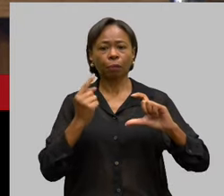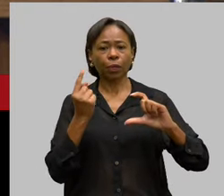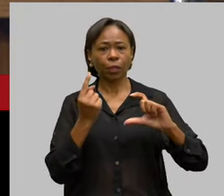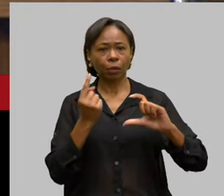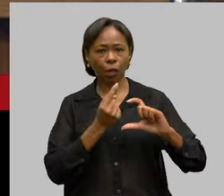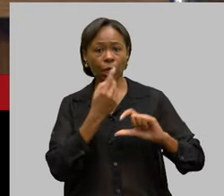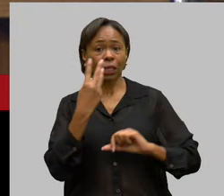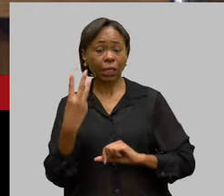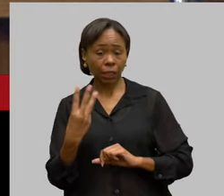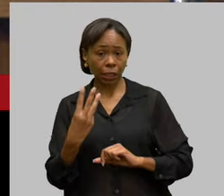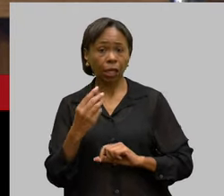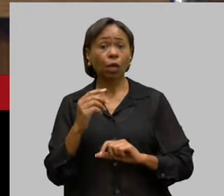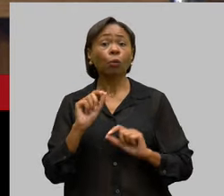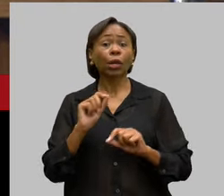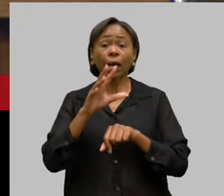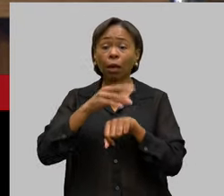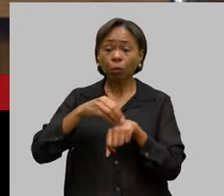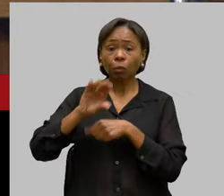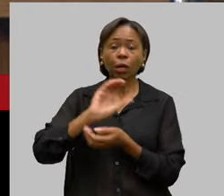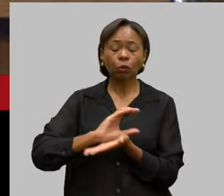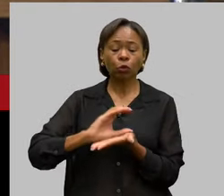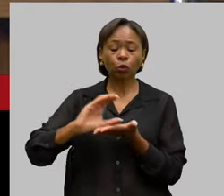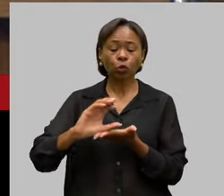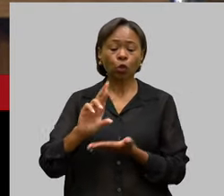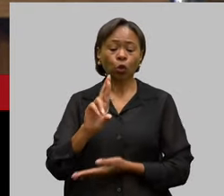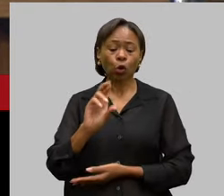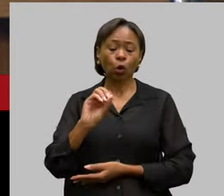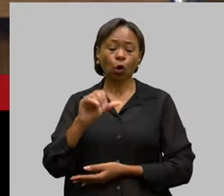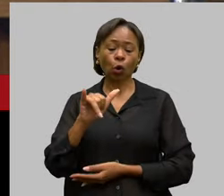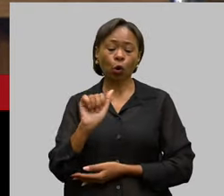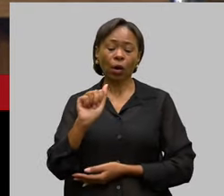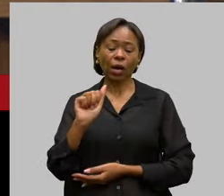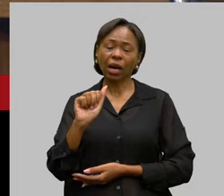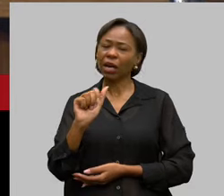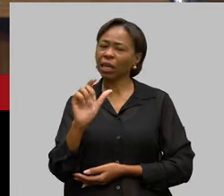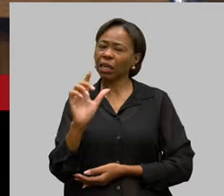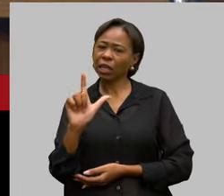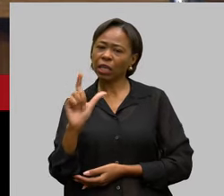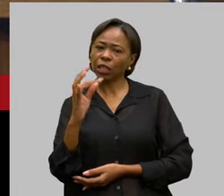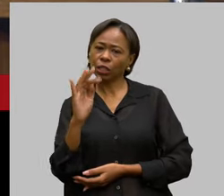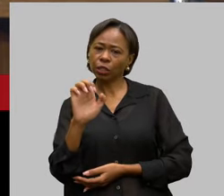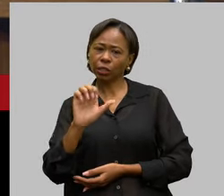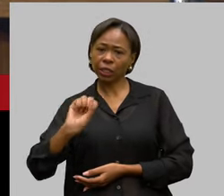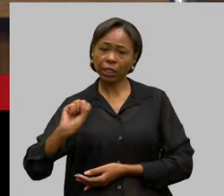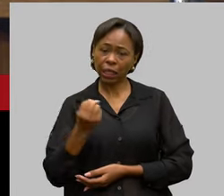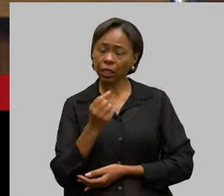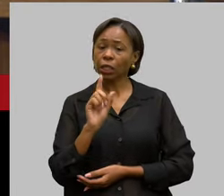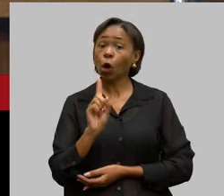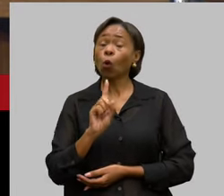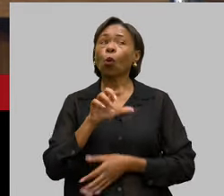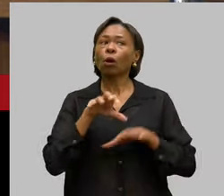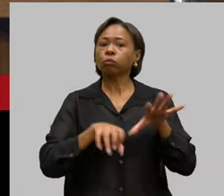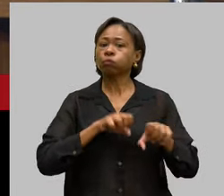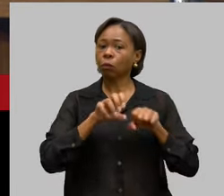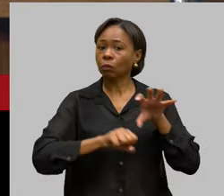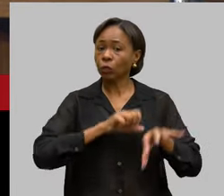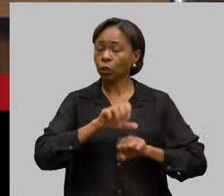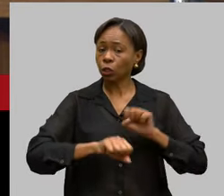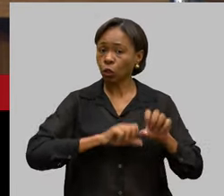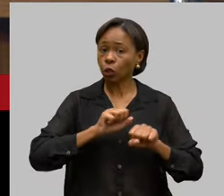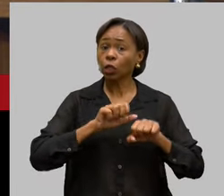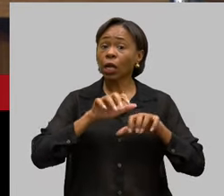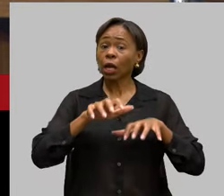destine recursos dos royalties ou melhor da exploração dos recursos naturais ou da compensação